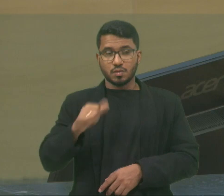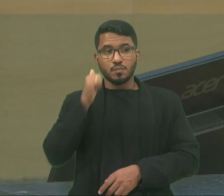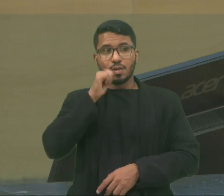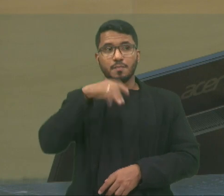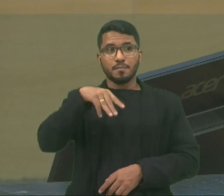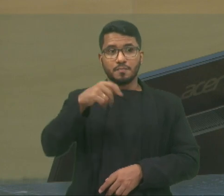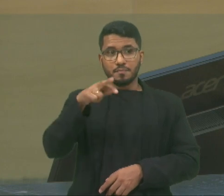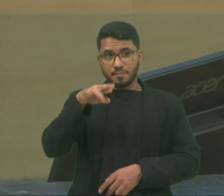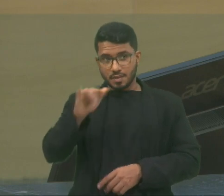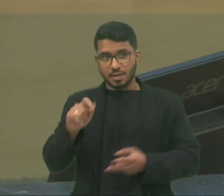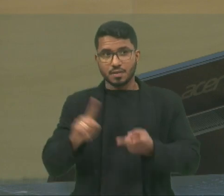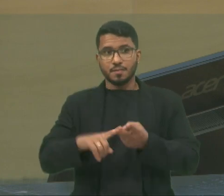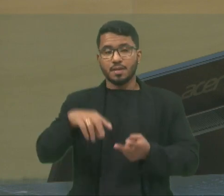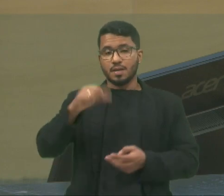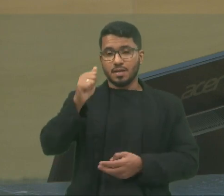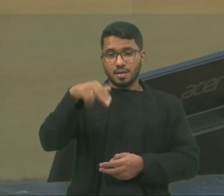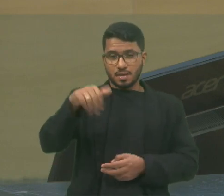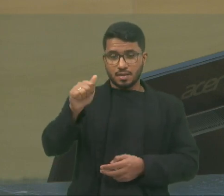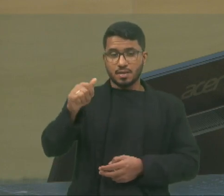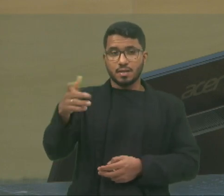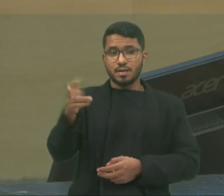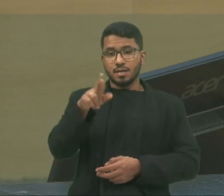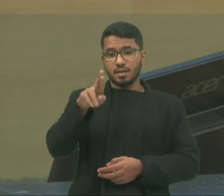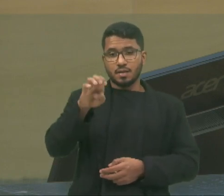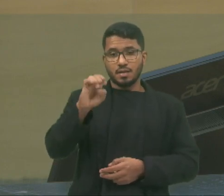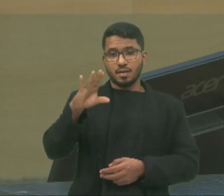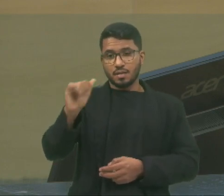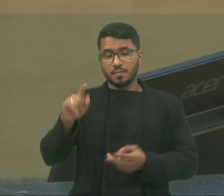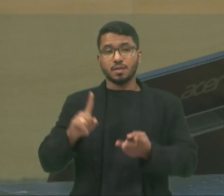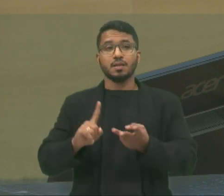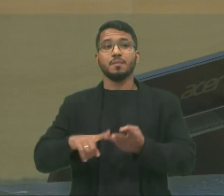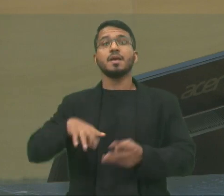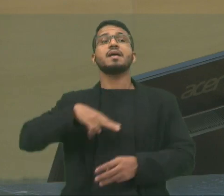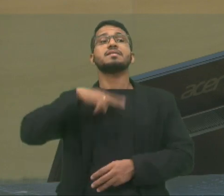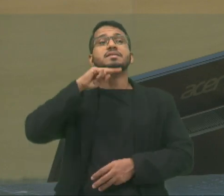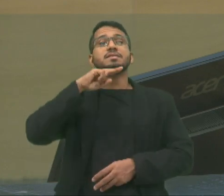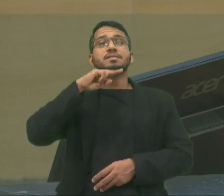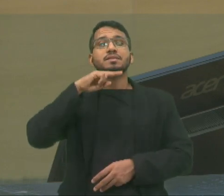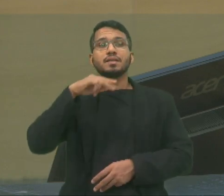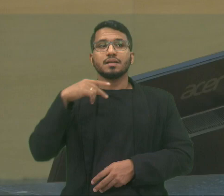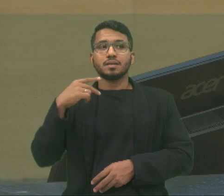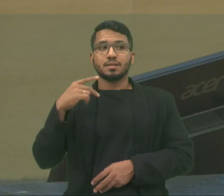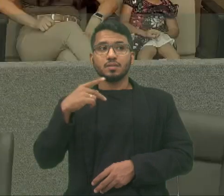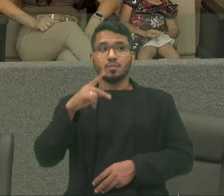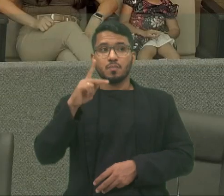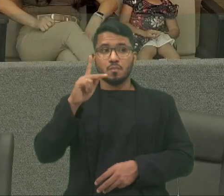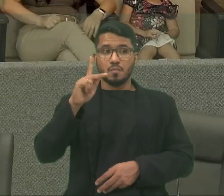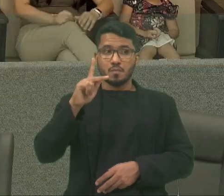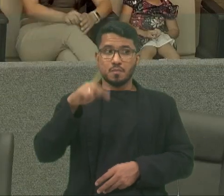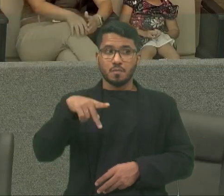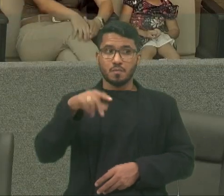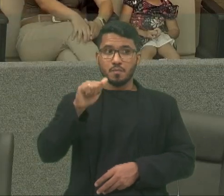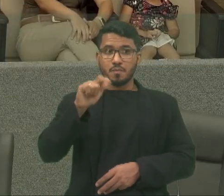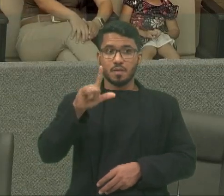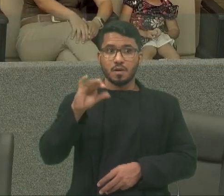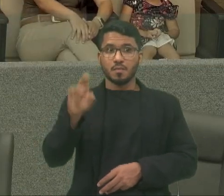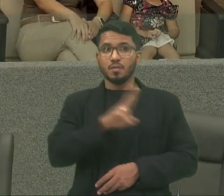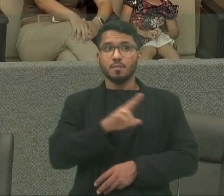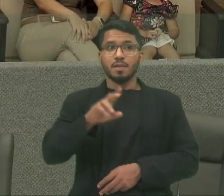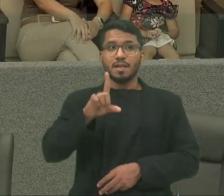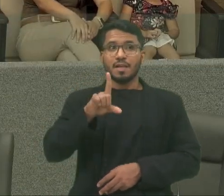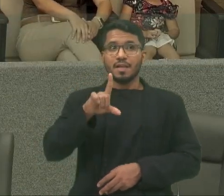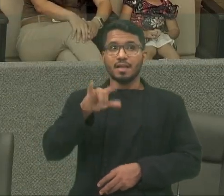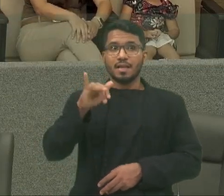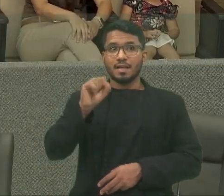Ana Rebeca de Carvalho Almeida Nunes e a neta do homenageado, senhor Pablo Nunes, a linda Liz Maria